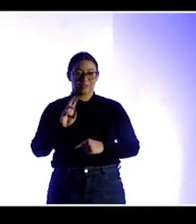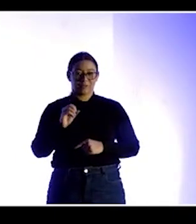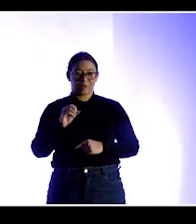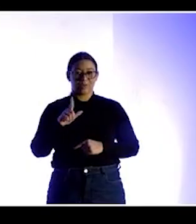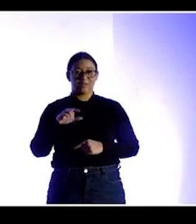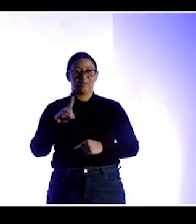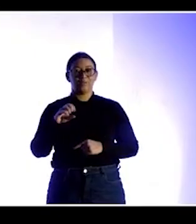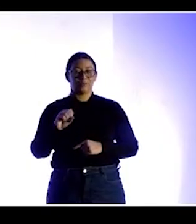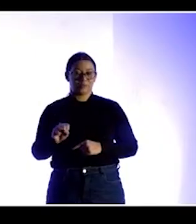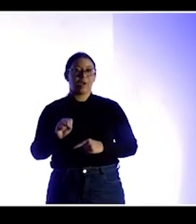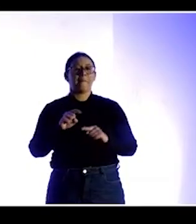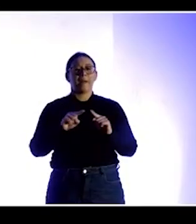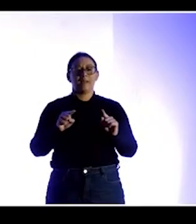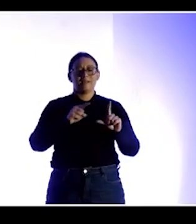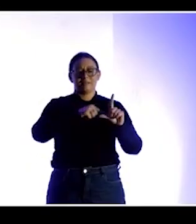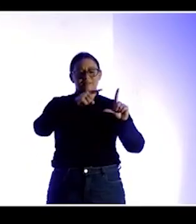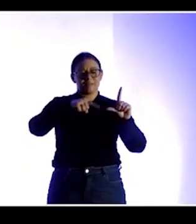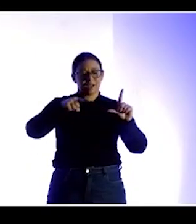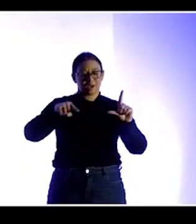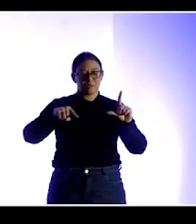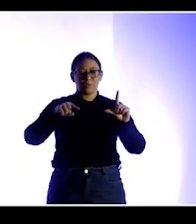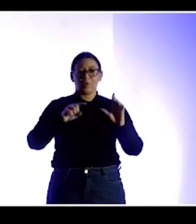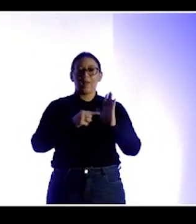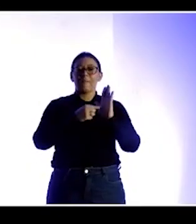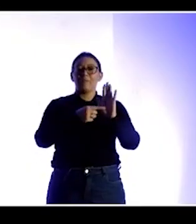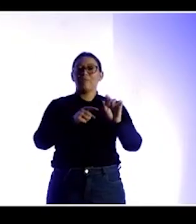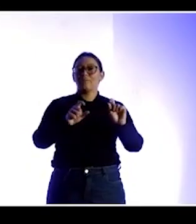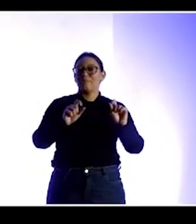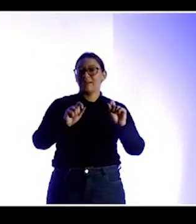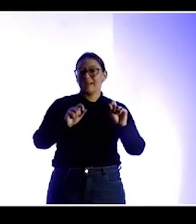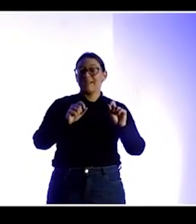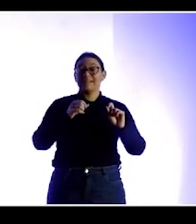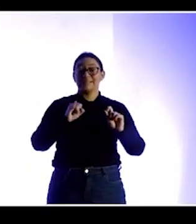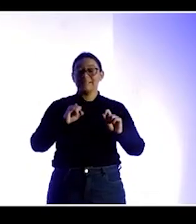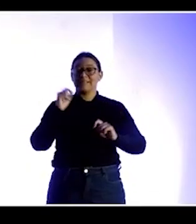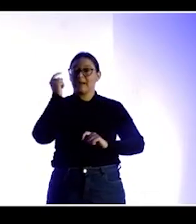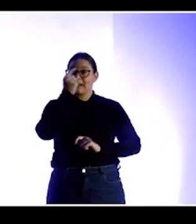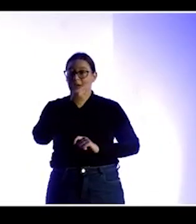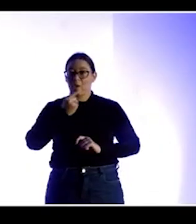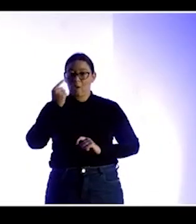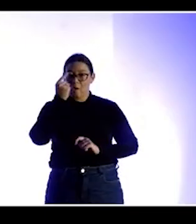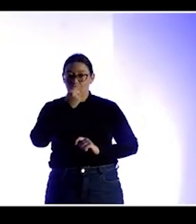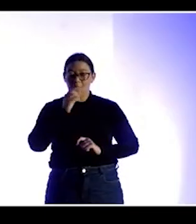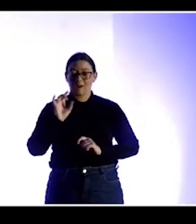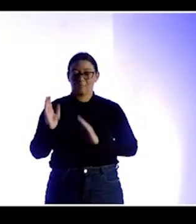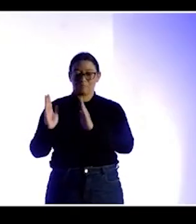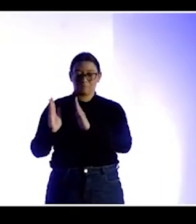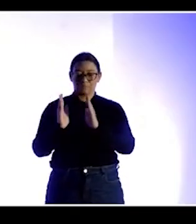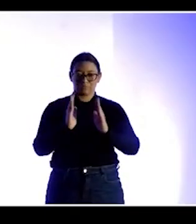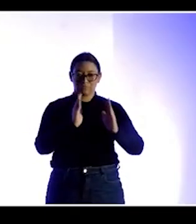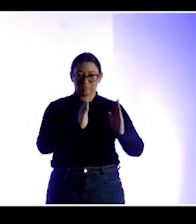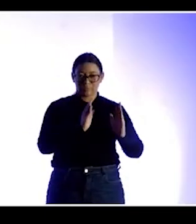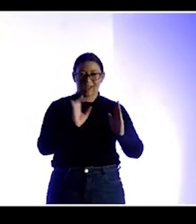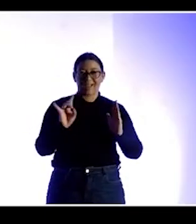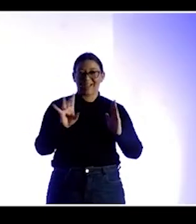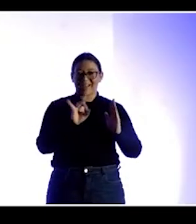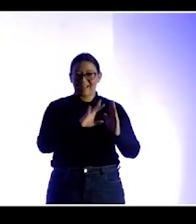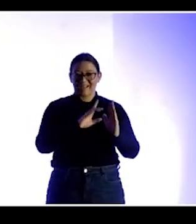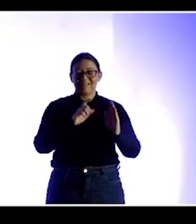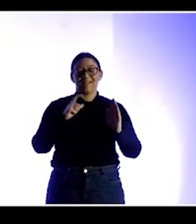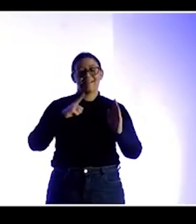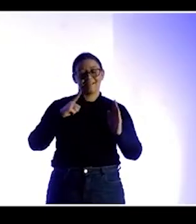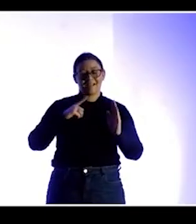que essa curva mostra? Que a partir de uma certa quantidade de horas de operação, o custo de